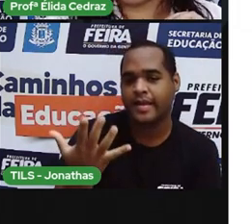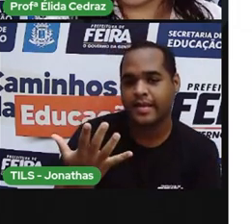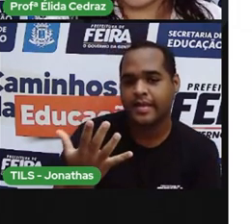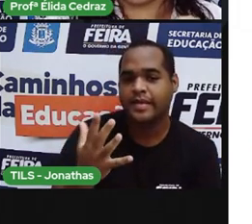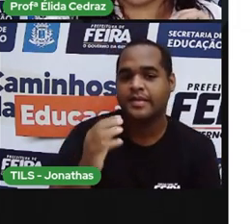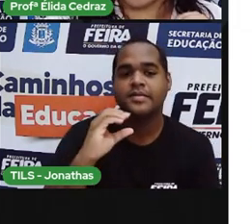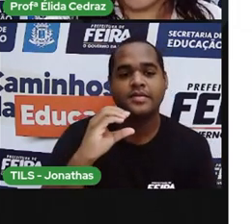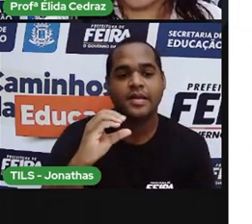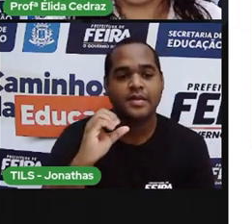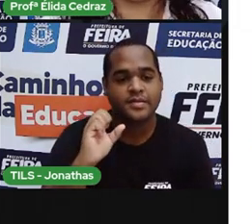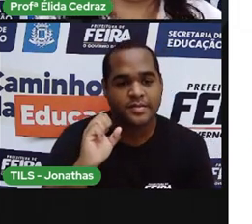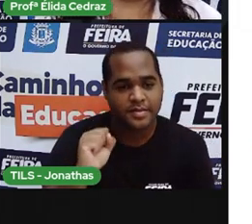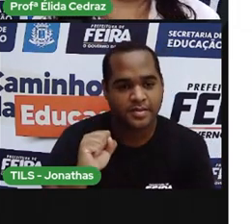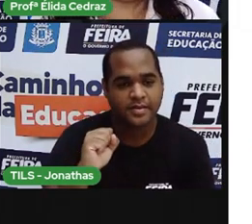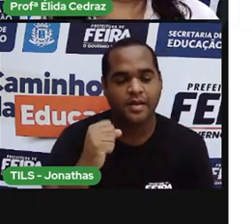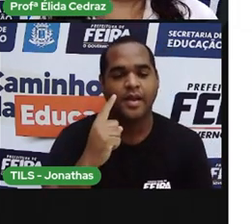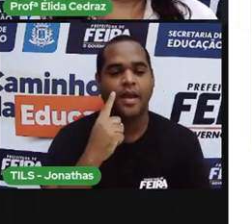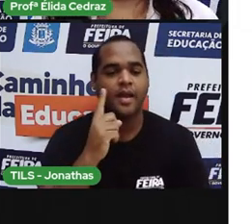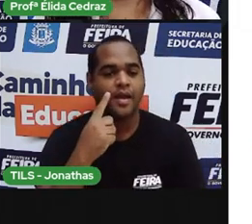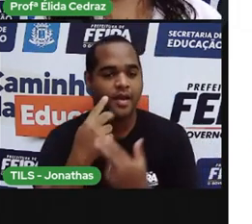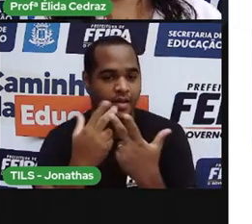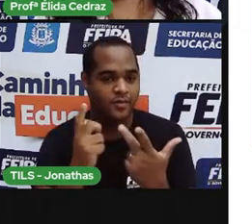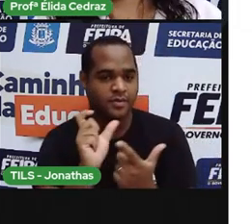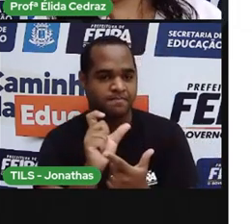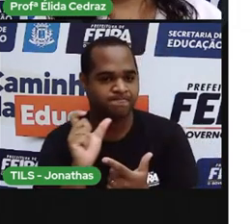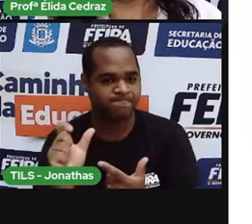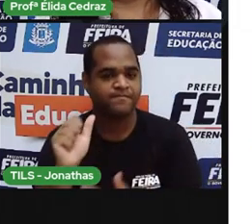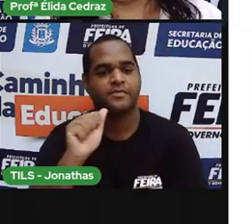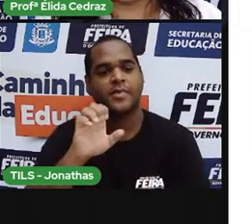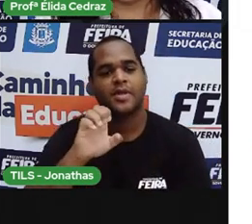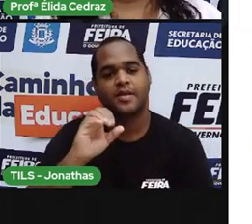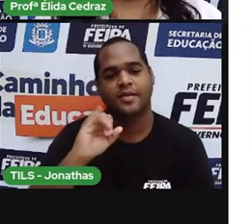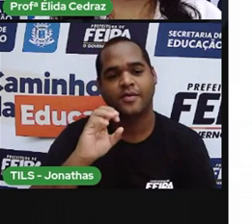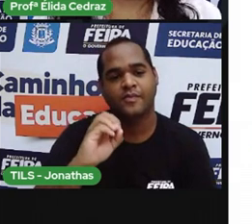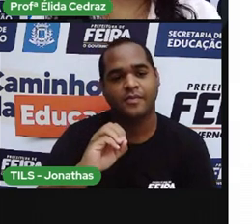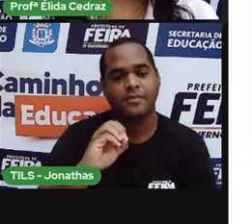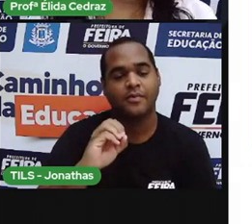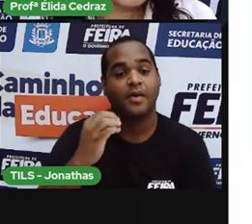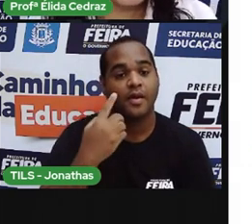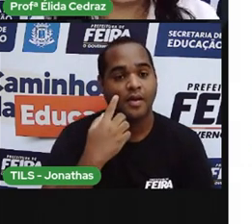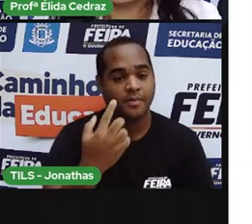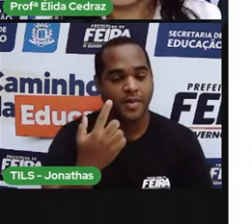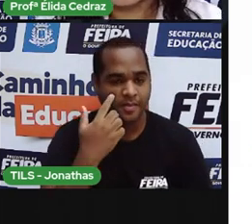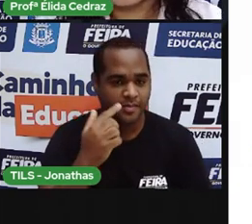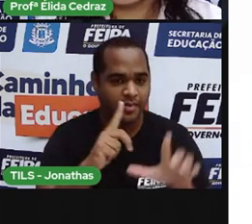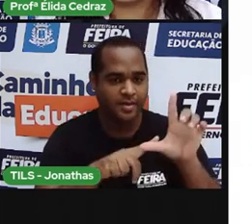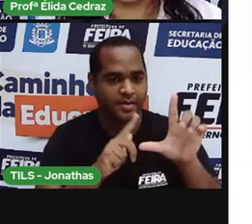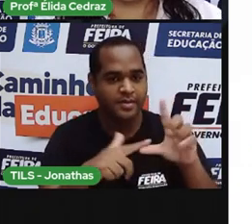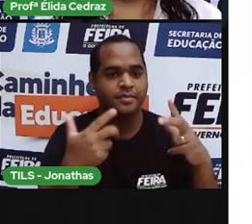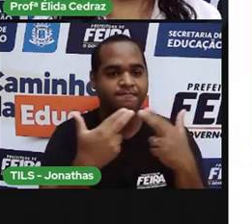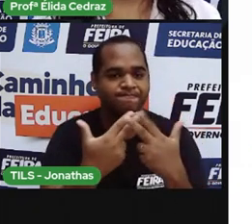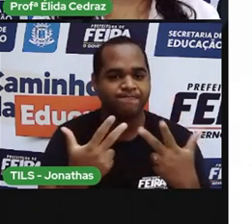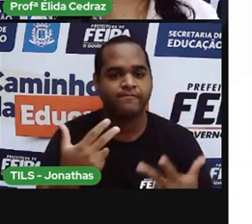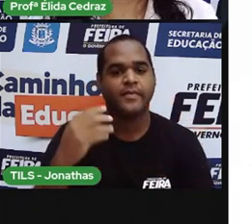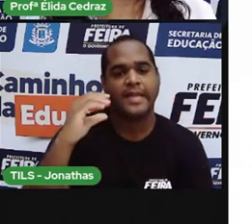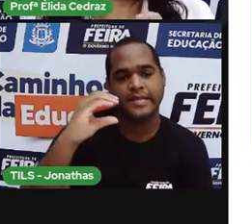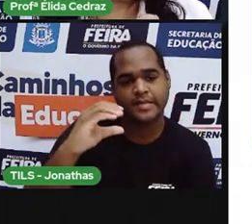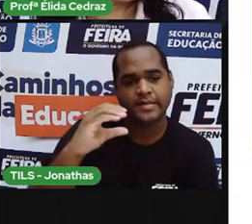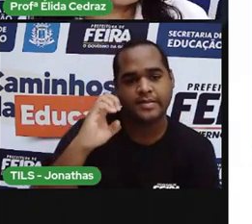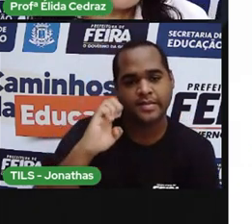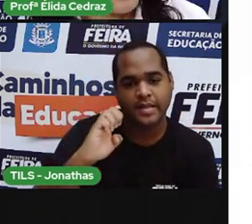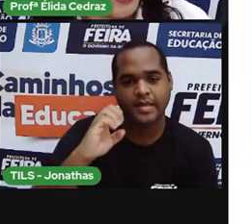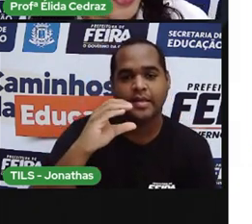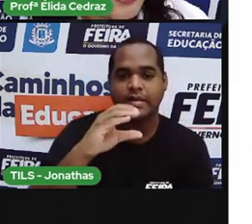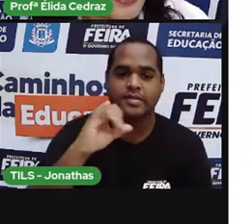da vogal E e da vogal I, tem o som de C. C, si.